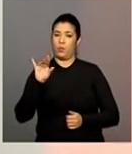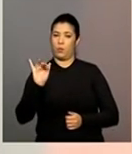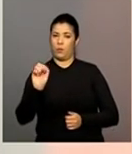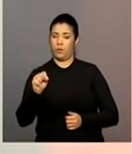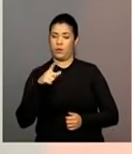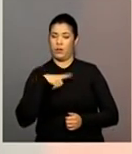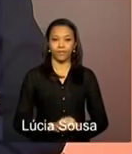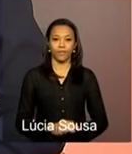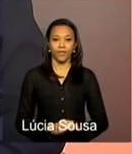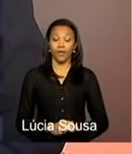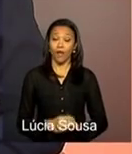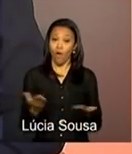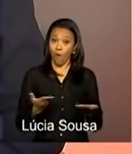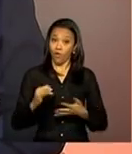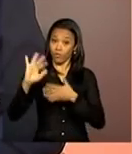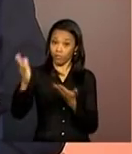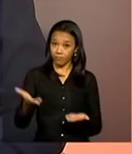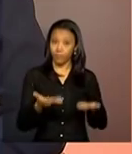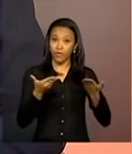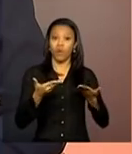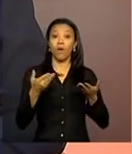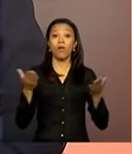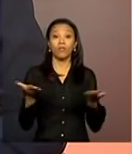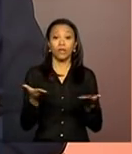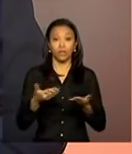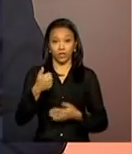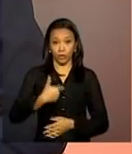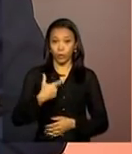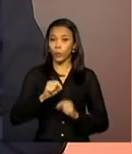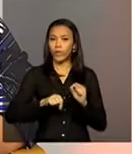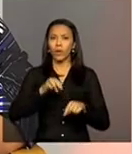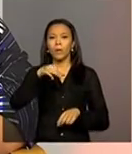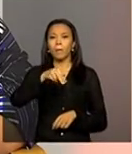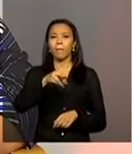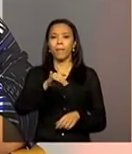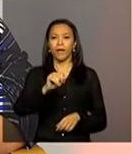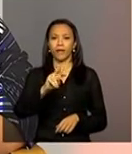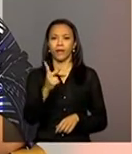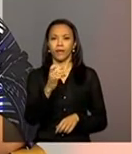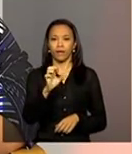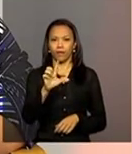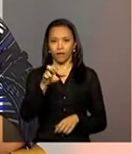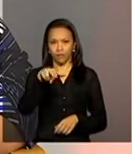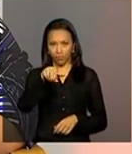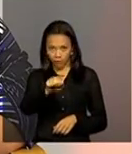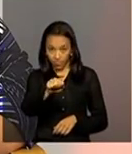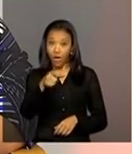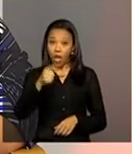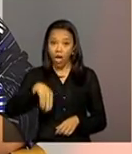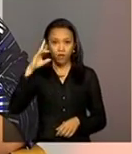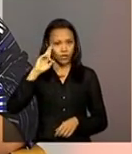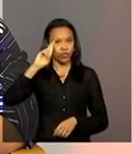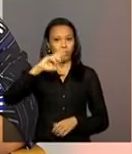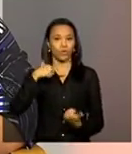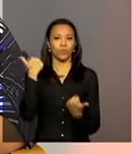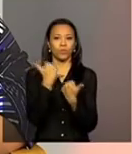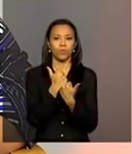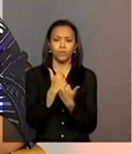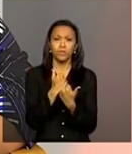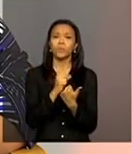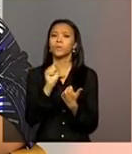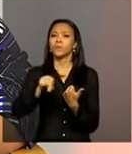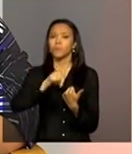este equipamento Nossa convidada neste segundo bloco é Maria Helena de Souza Tavares diretora substituta do